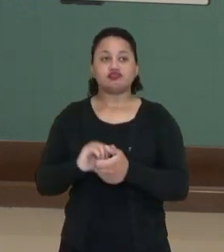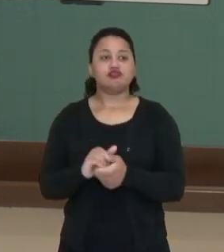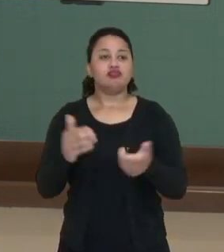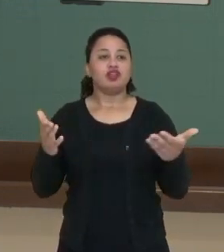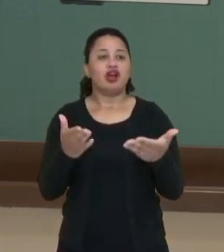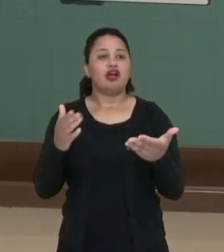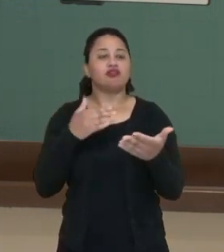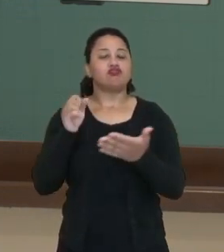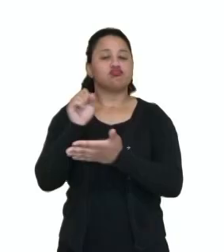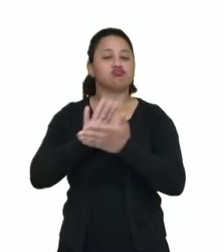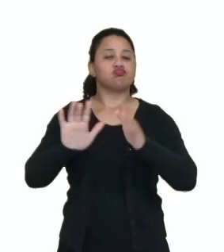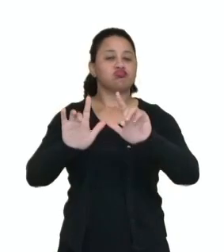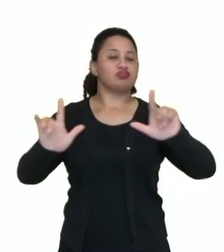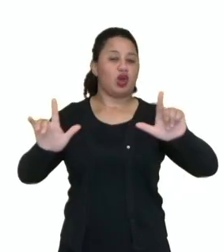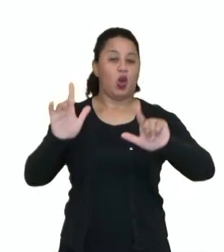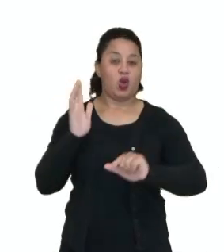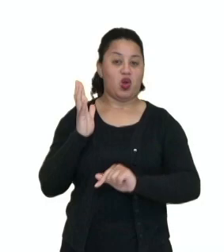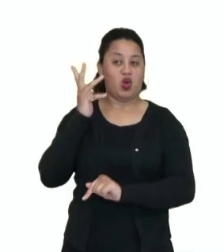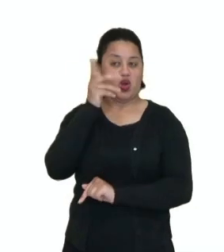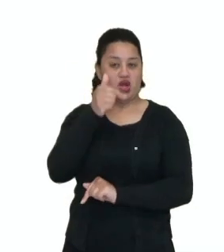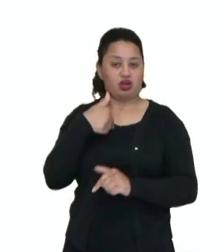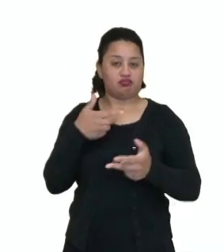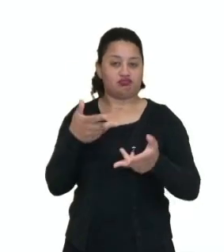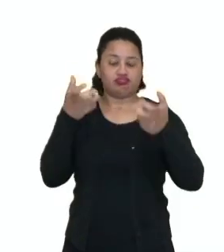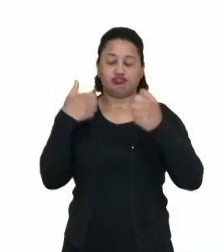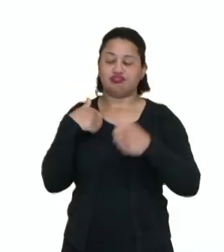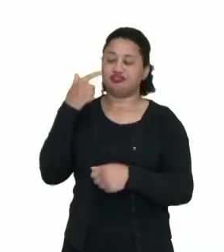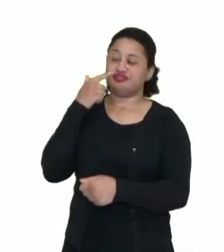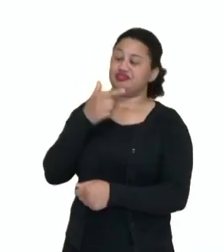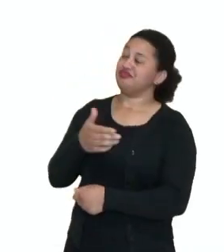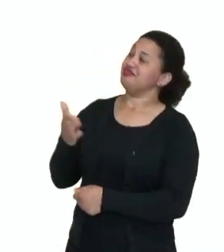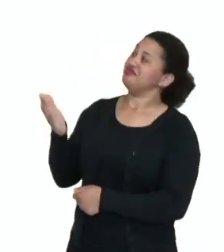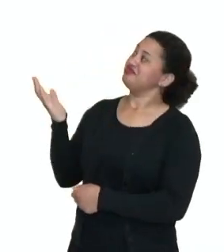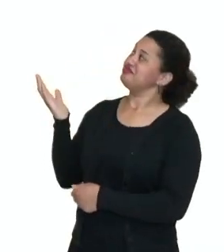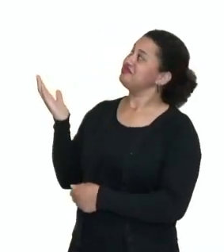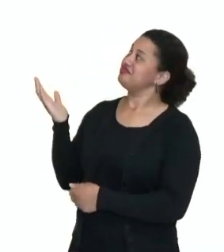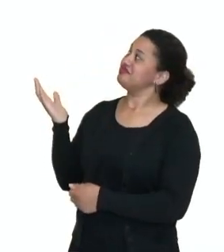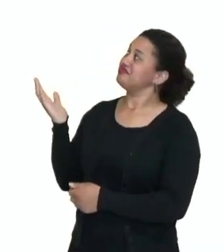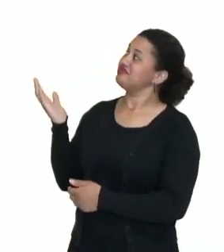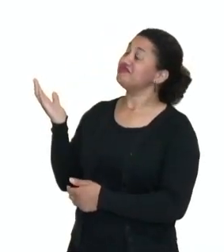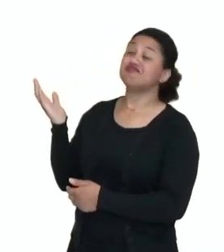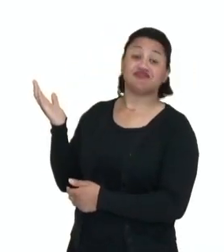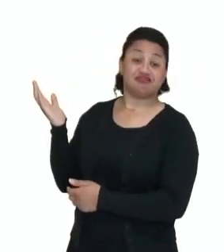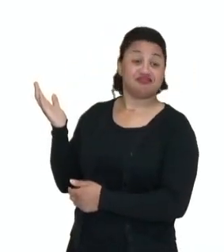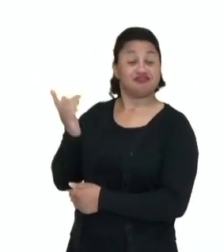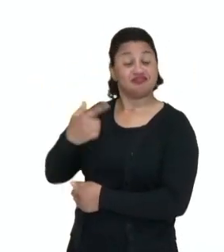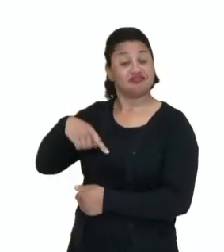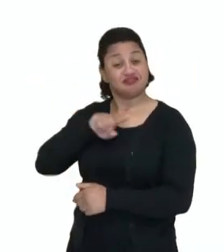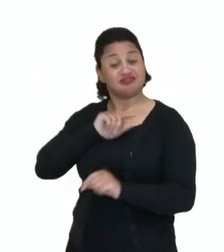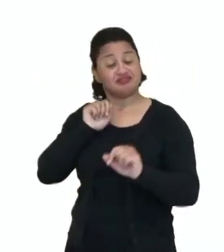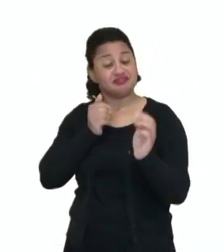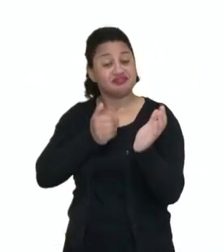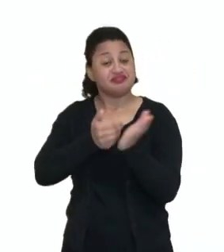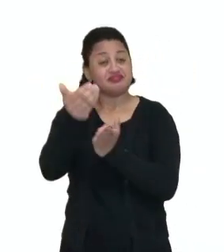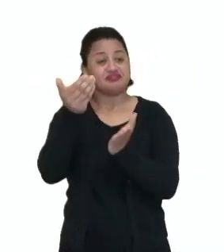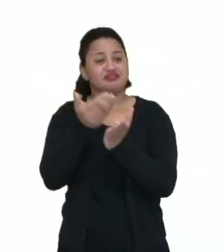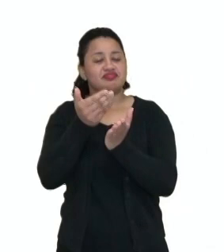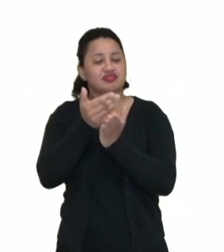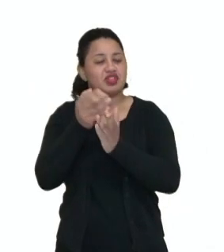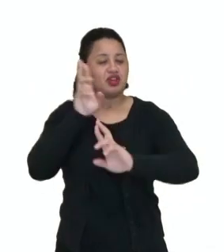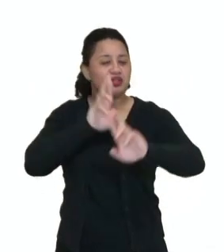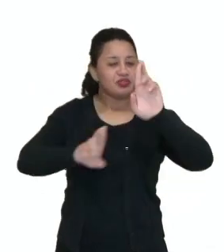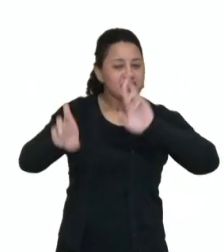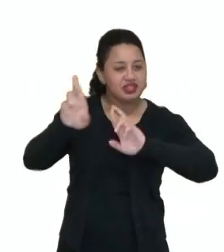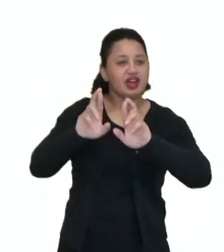essa belíssima imagem aqui para então poder já dar início na nossa aula. E eu quero que você observe, que